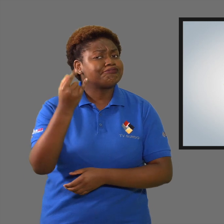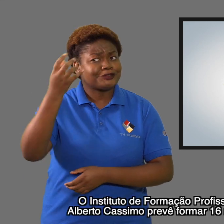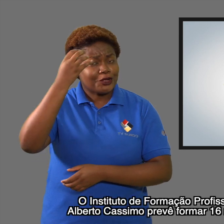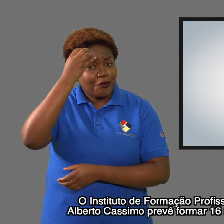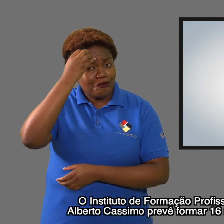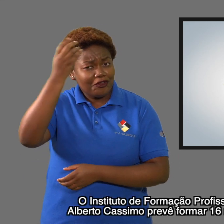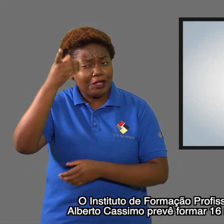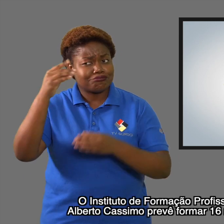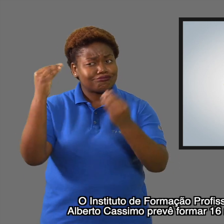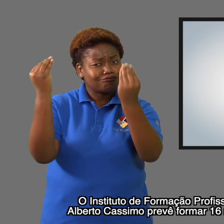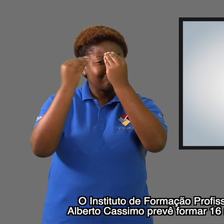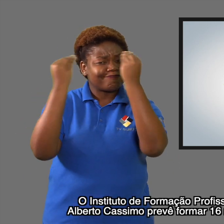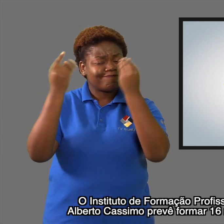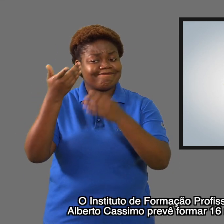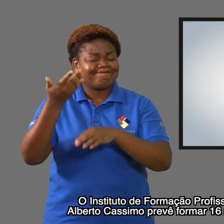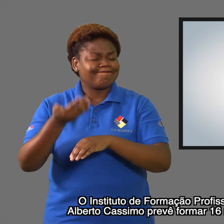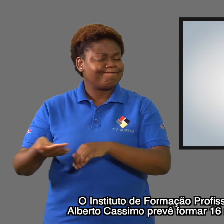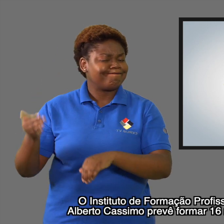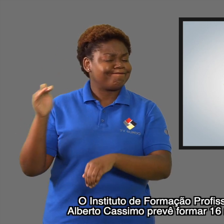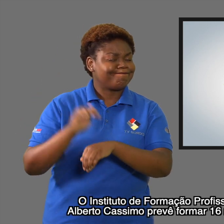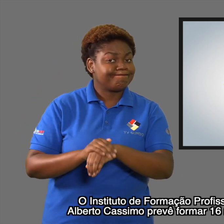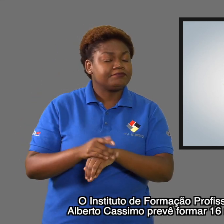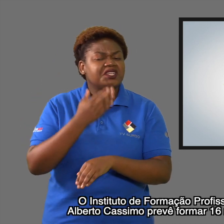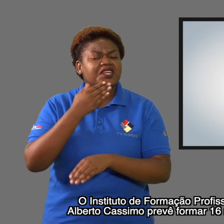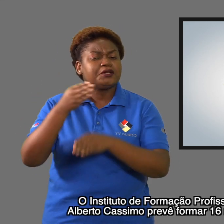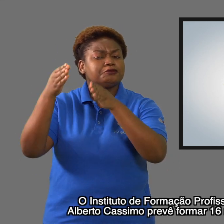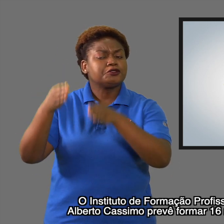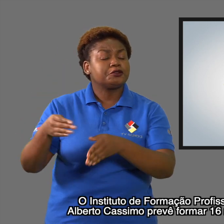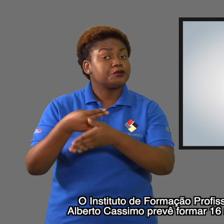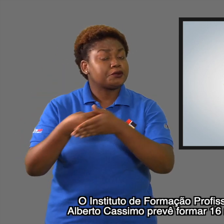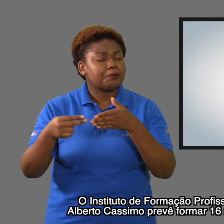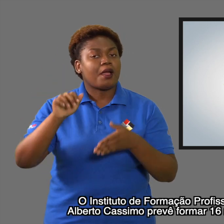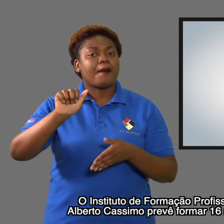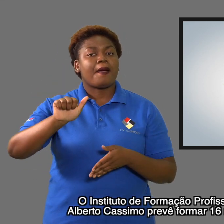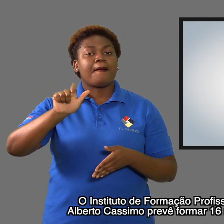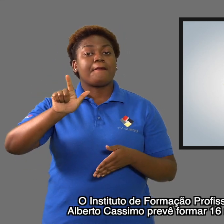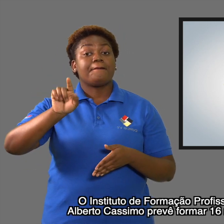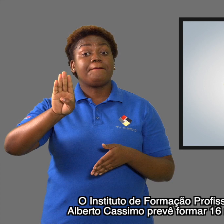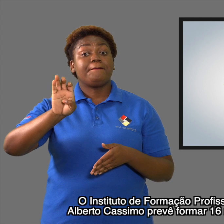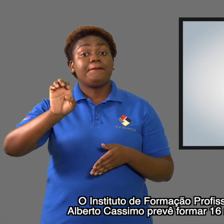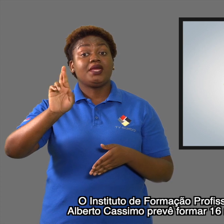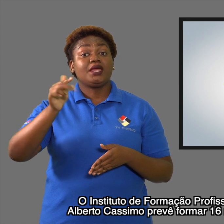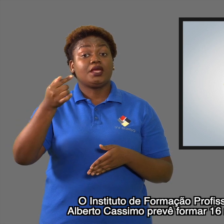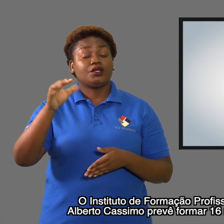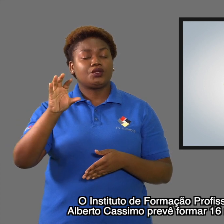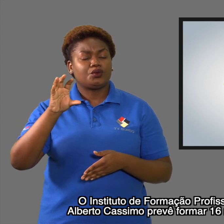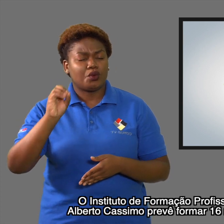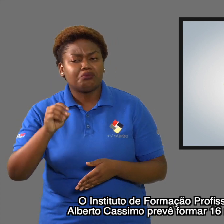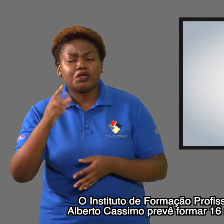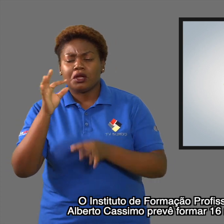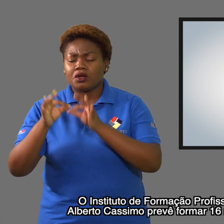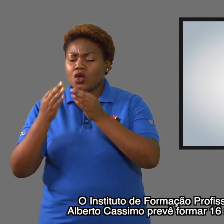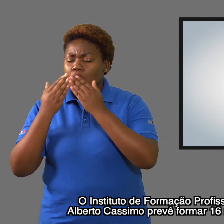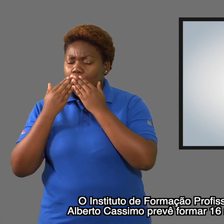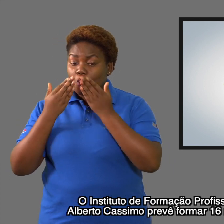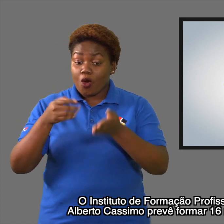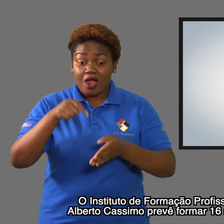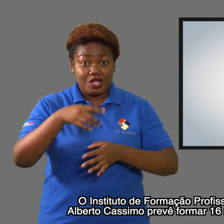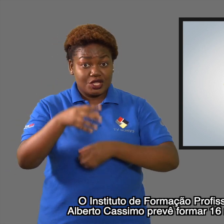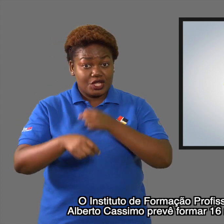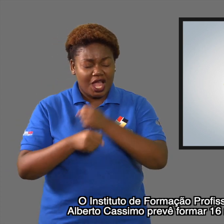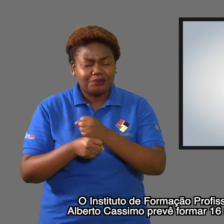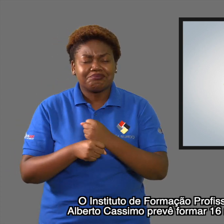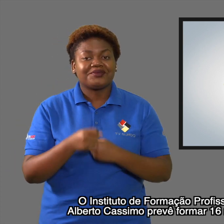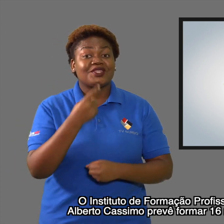O Instituto de Formação Profissional e Estudos Laborais Alberto Cassimo prevê formar 16 mil